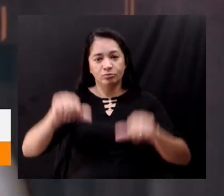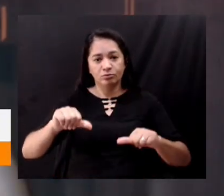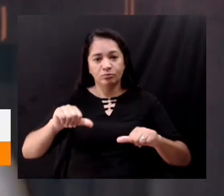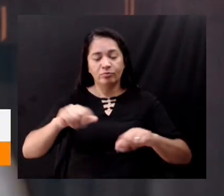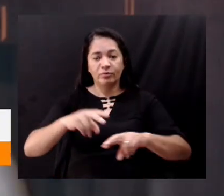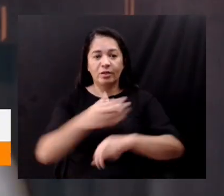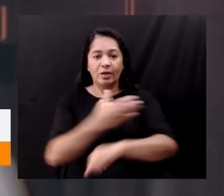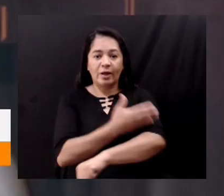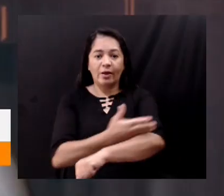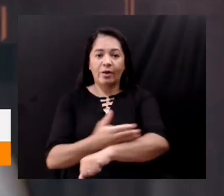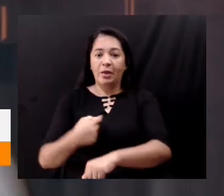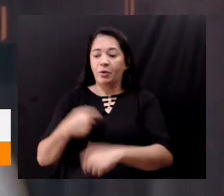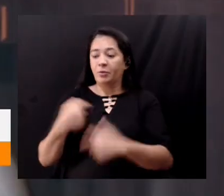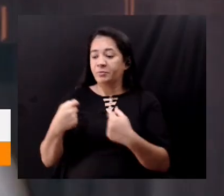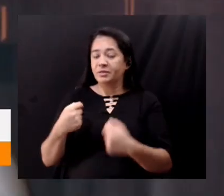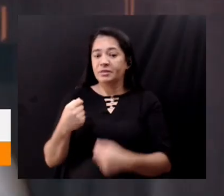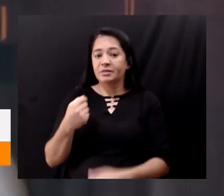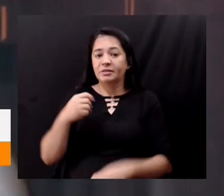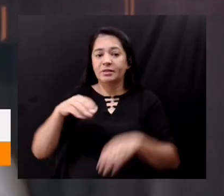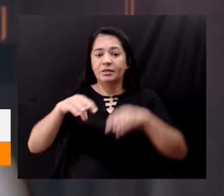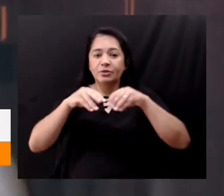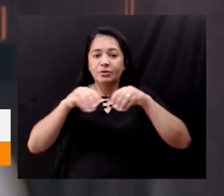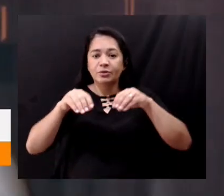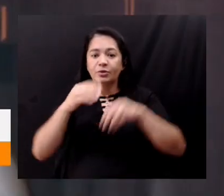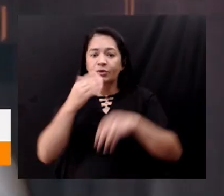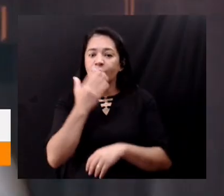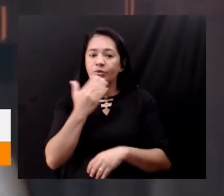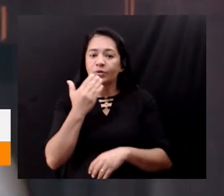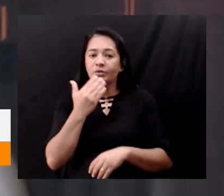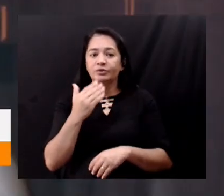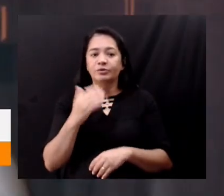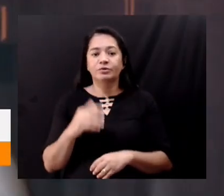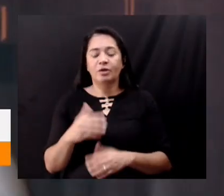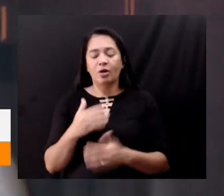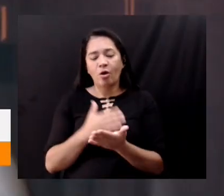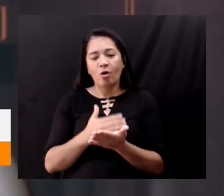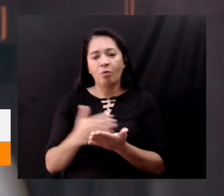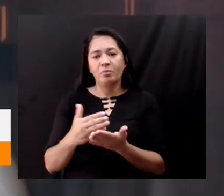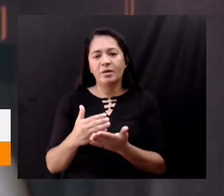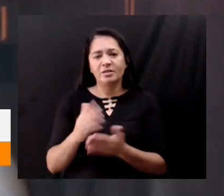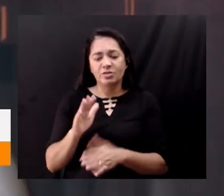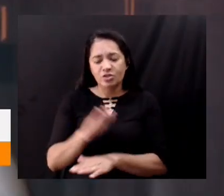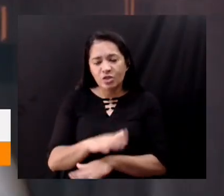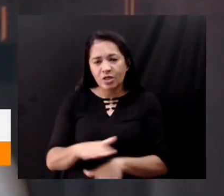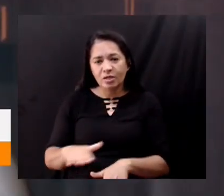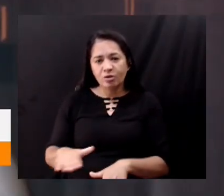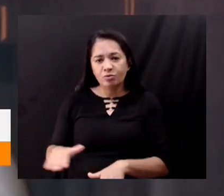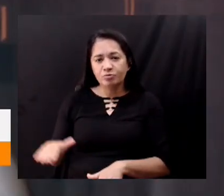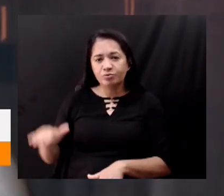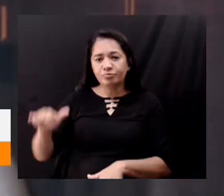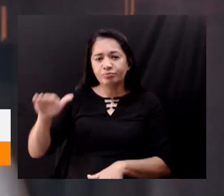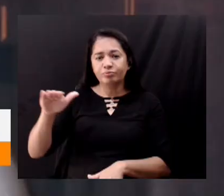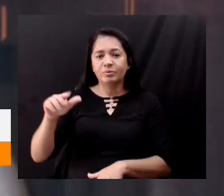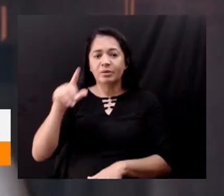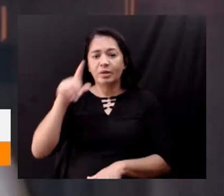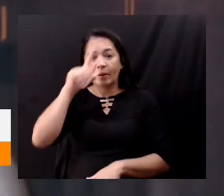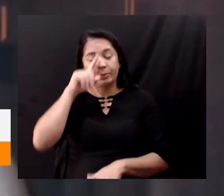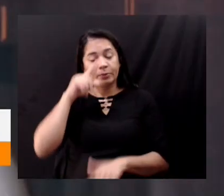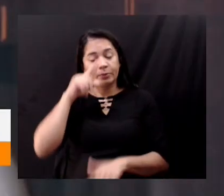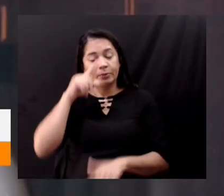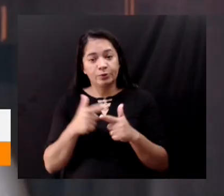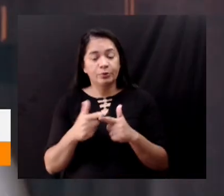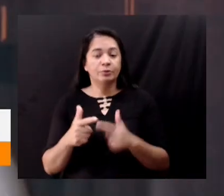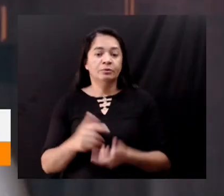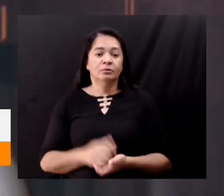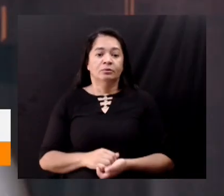desse açúcar depois do jantar. E aí, começando isso desde a infância, é realmente bastante problemático aí para o decorrer da